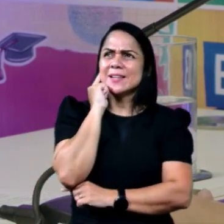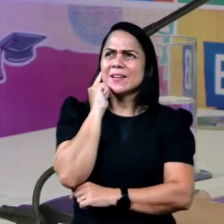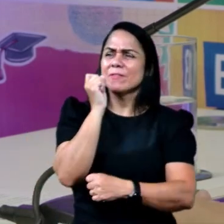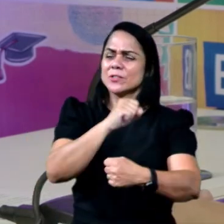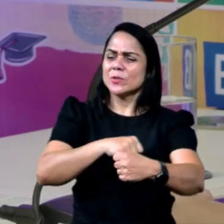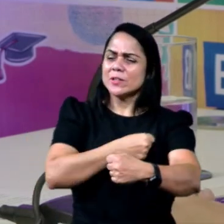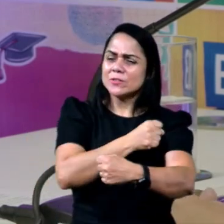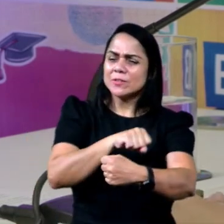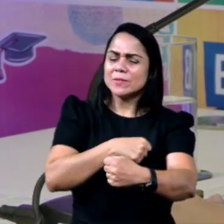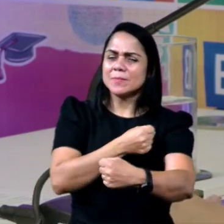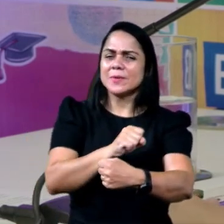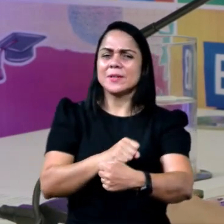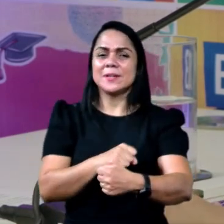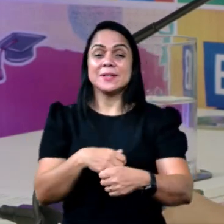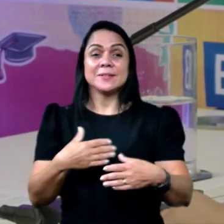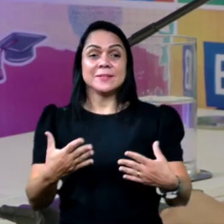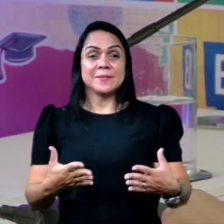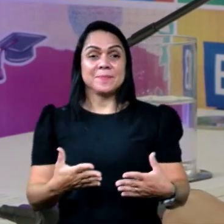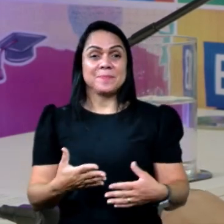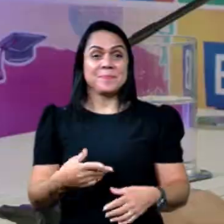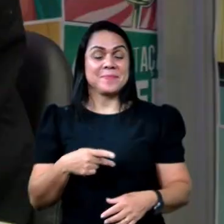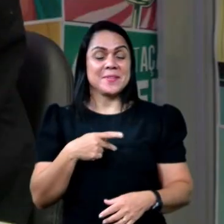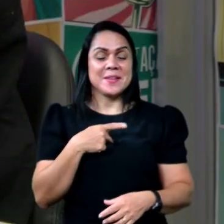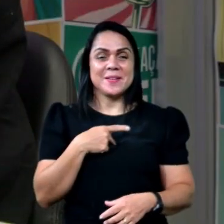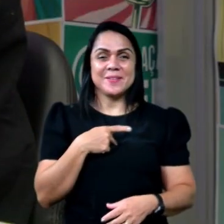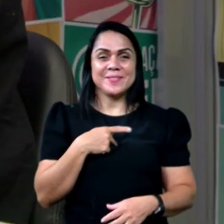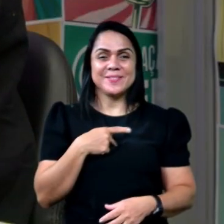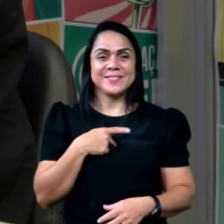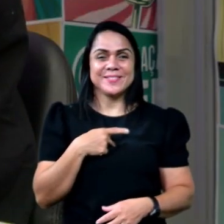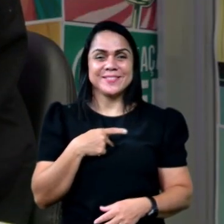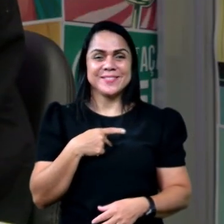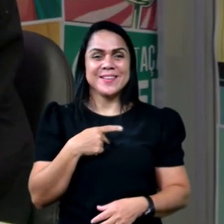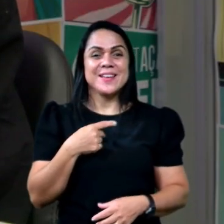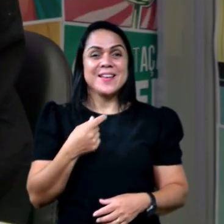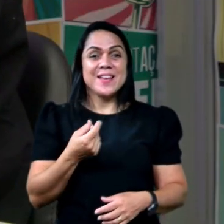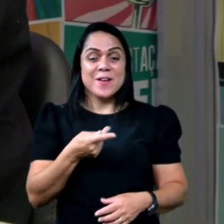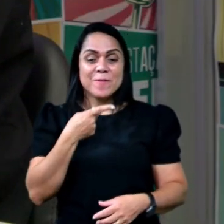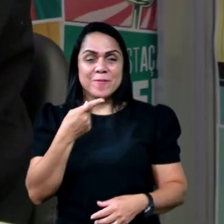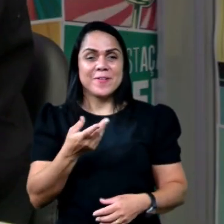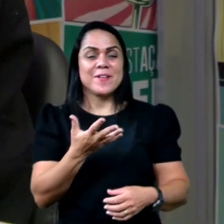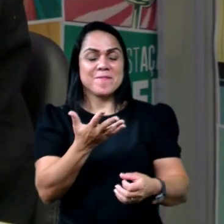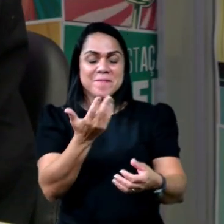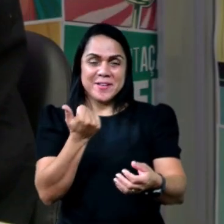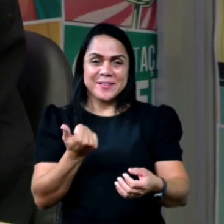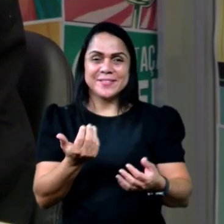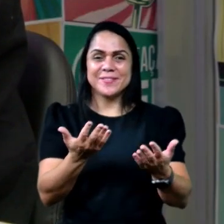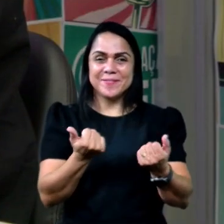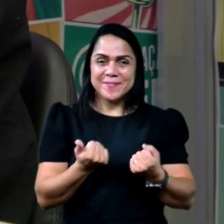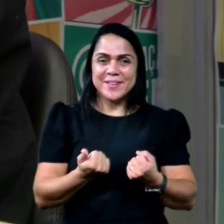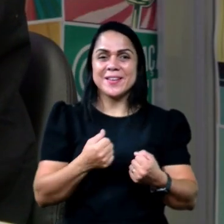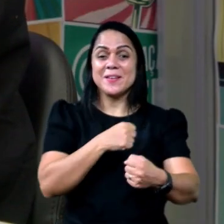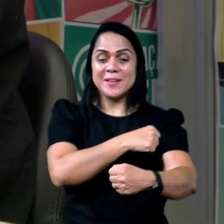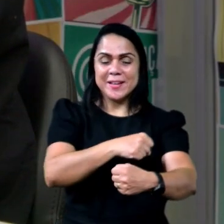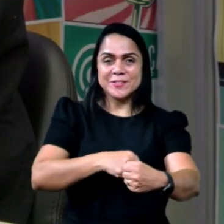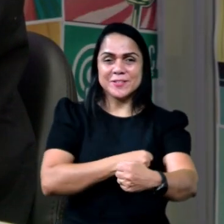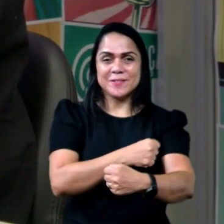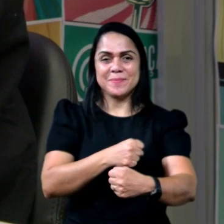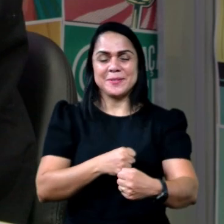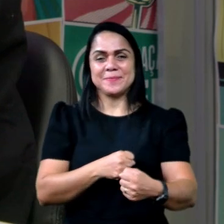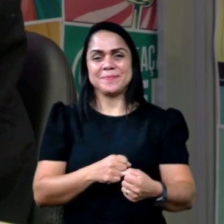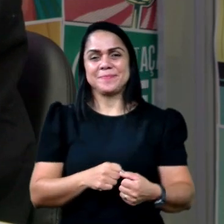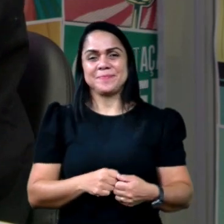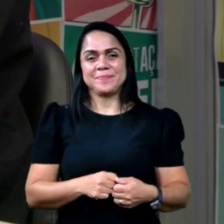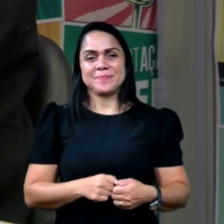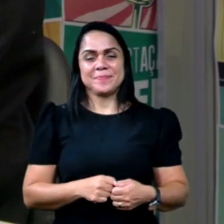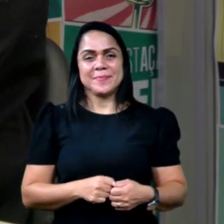aí? Eu não sou a pessoa certa para falar isso, porque eu vou falar, venha, amigo, venha. Olha, eu